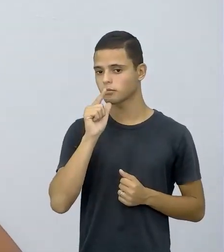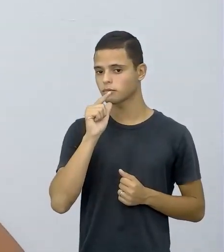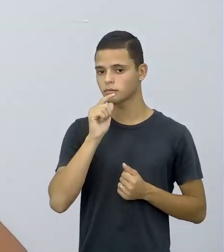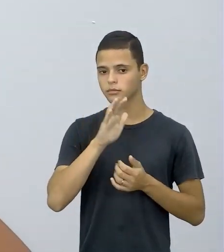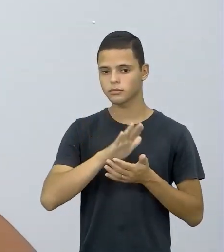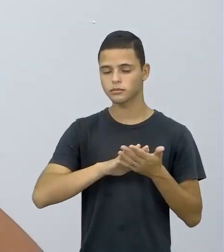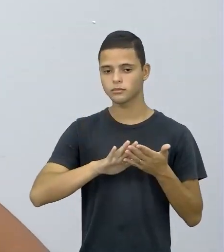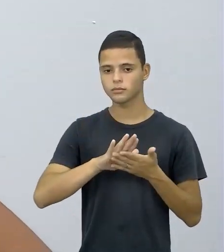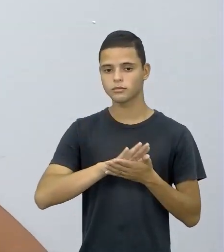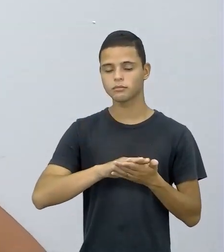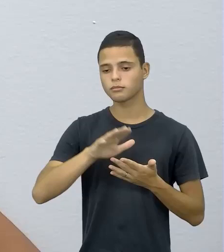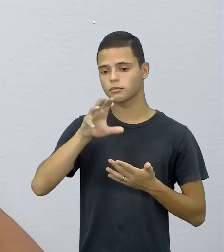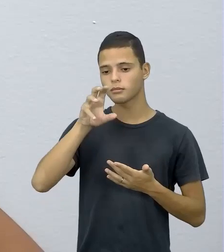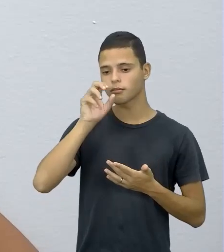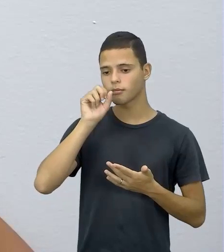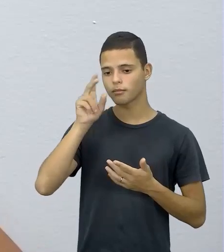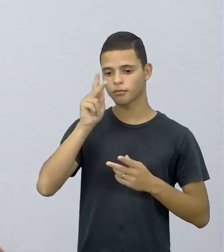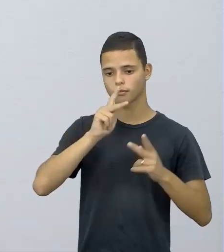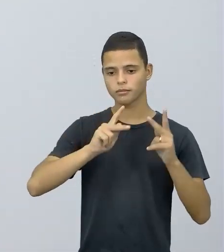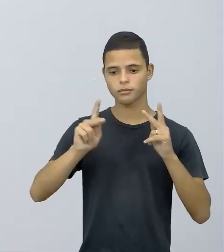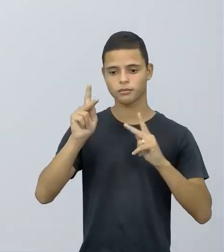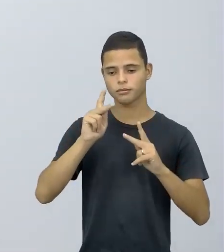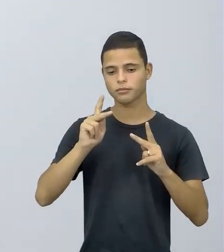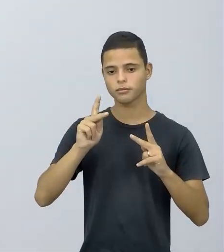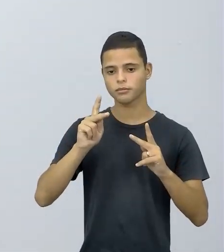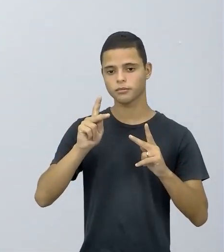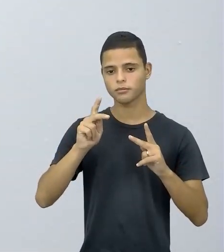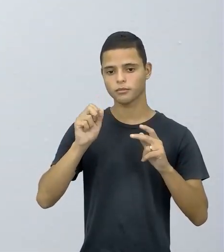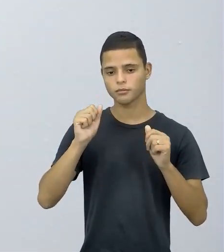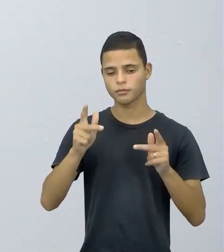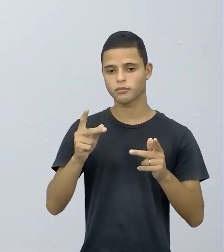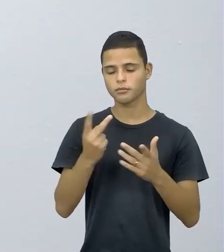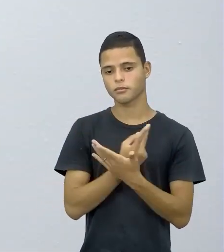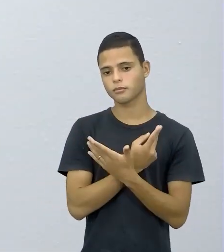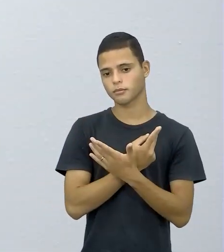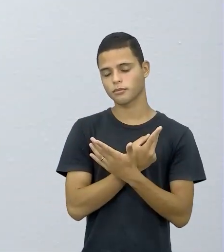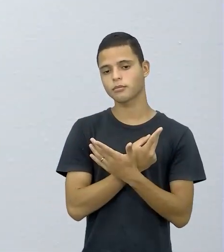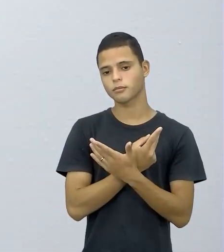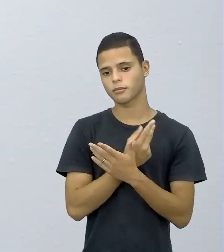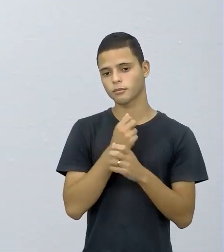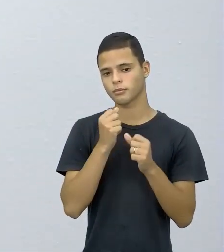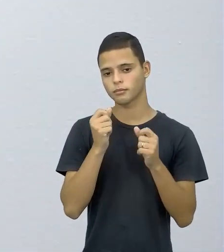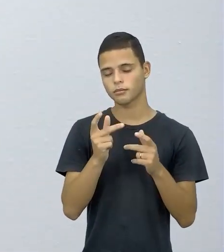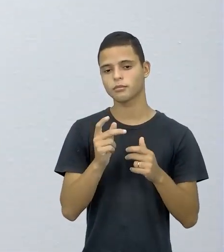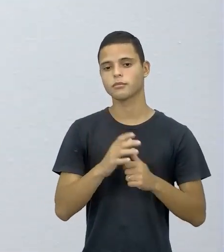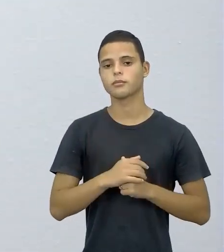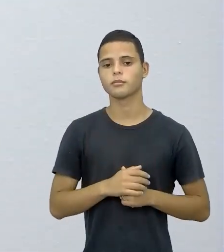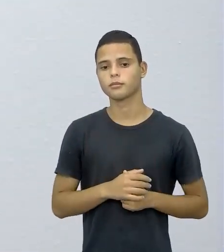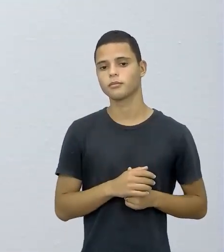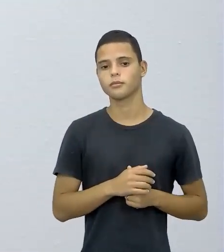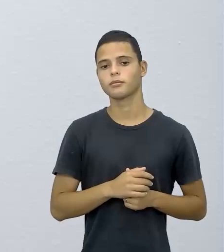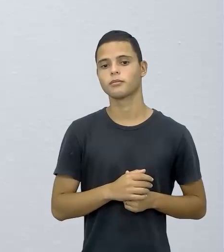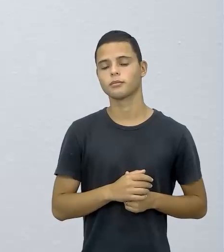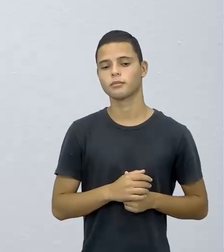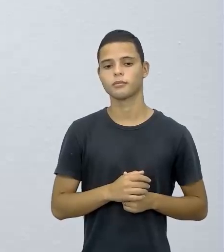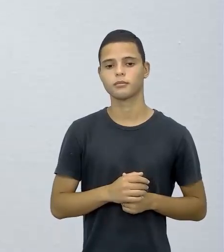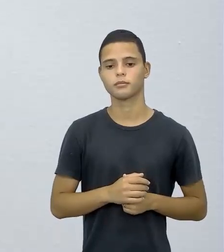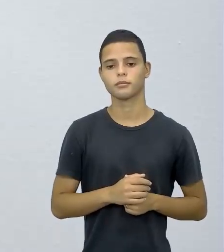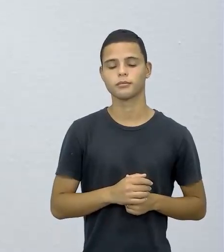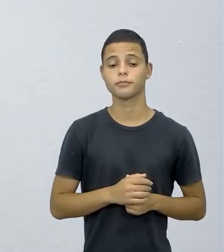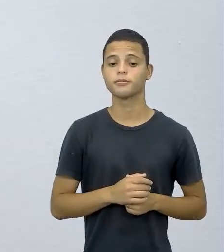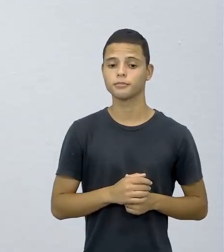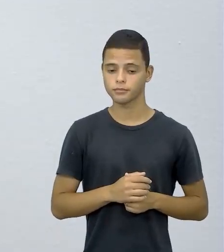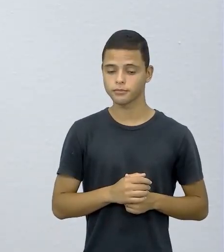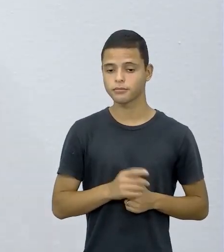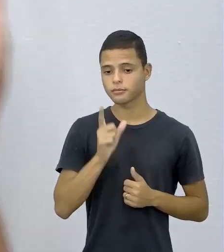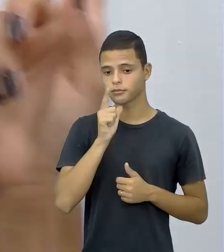Esta é de ar, que eu deixei aqui erroneamente, deu erro. Na verdade, eu derrubei agorinha, então ficou com esse buraco aqui. A gota